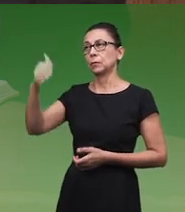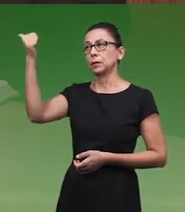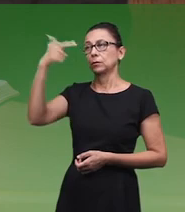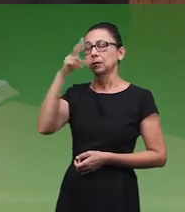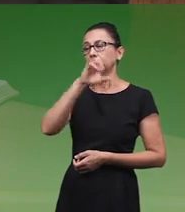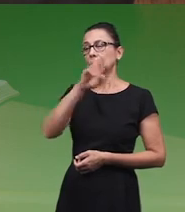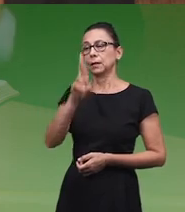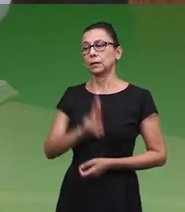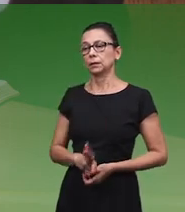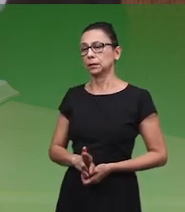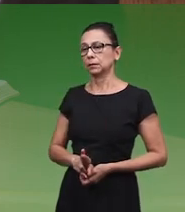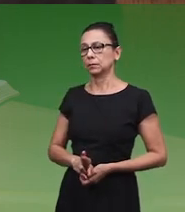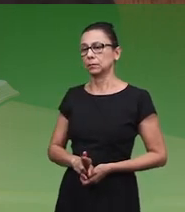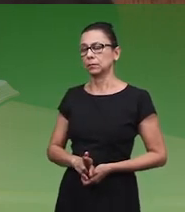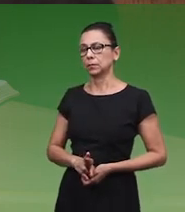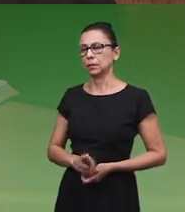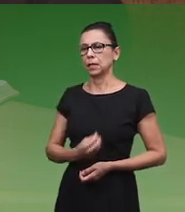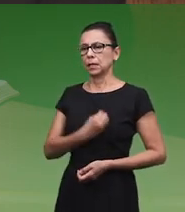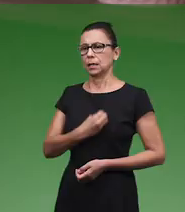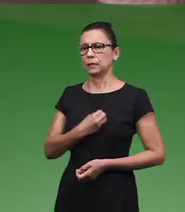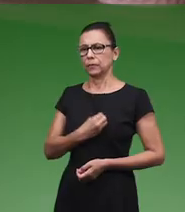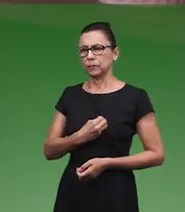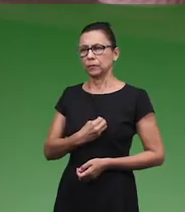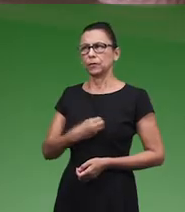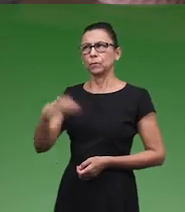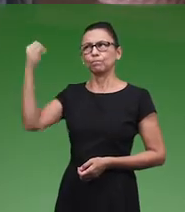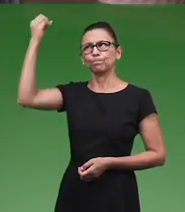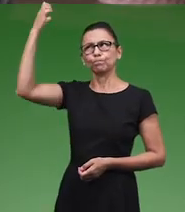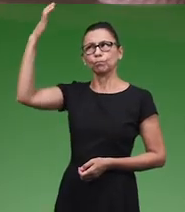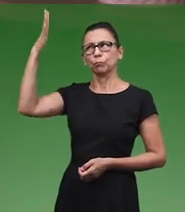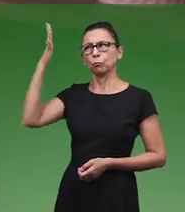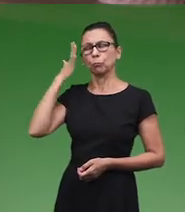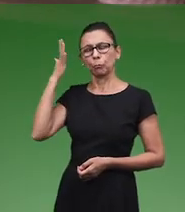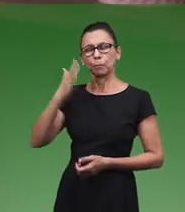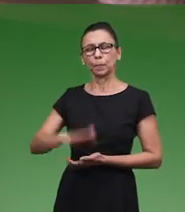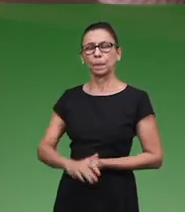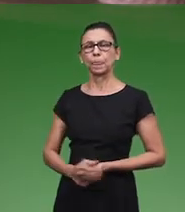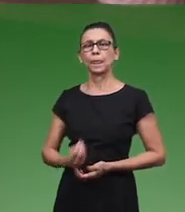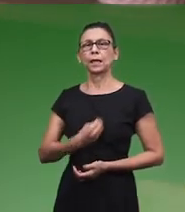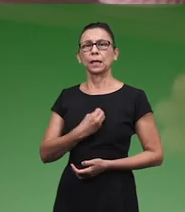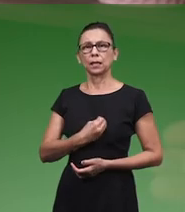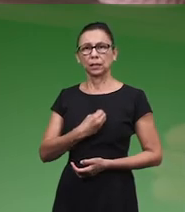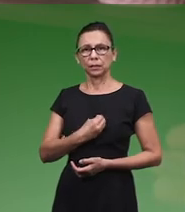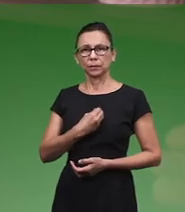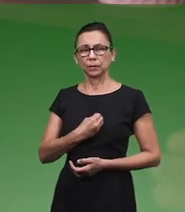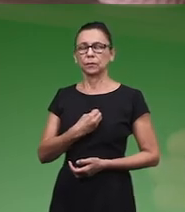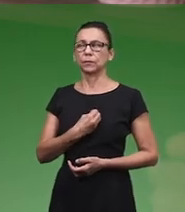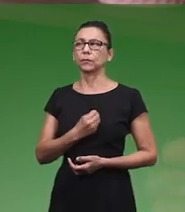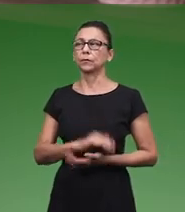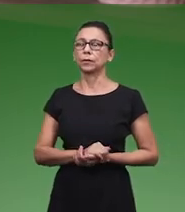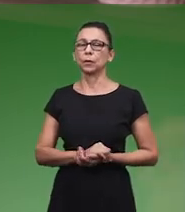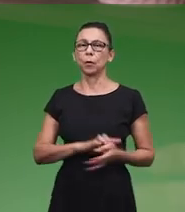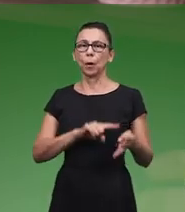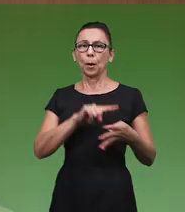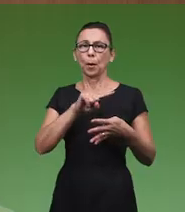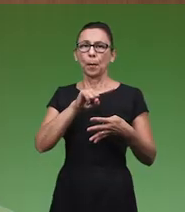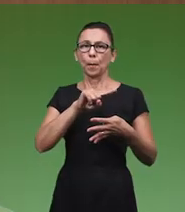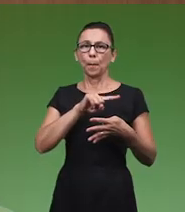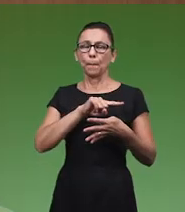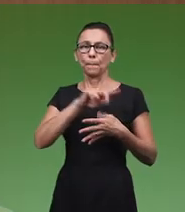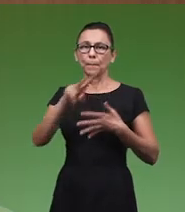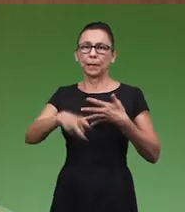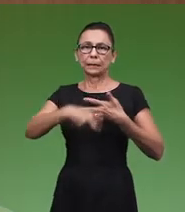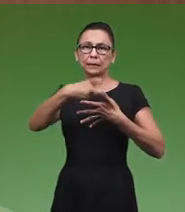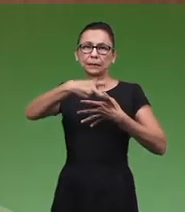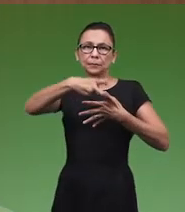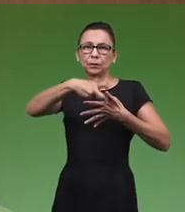experiência de revelação. Foi todo na revelação. Ele vai além das medidas humanas e vive a medida de Deus. Que é próprio de Davi. Próprio de Davi. Ele entra